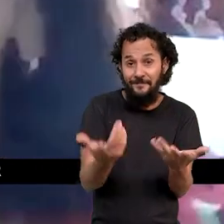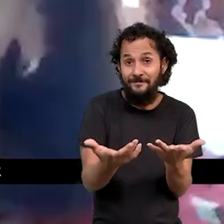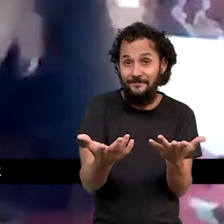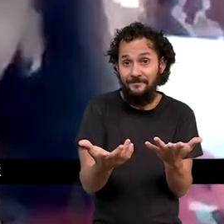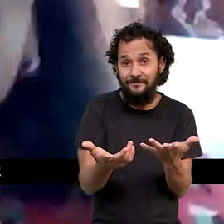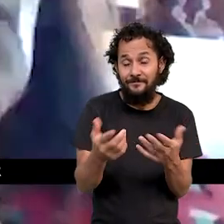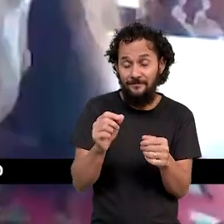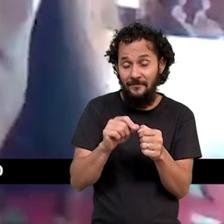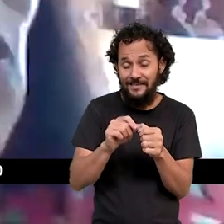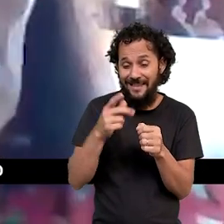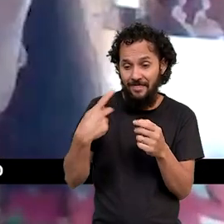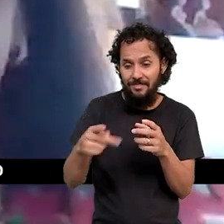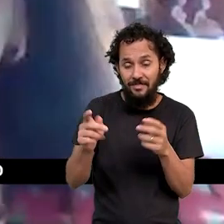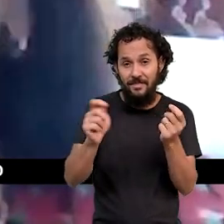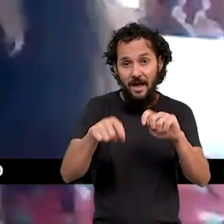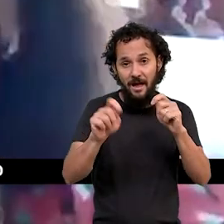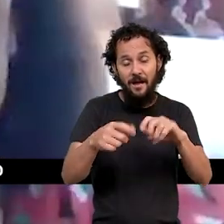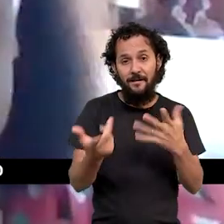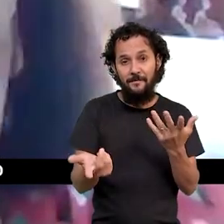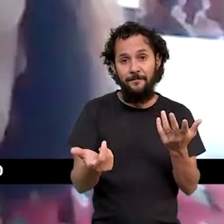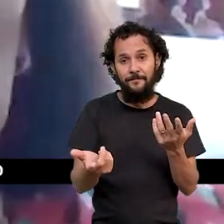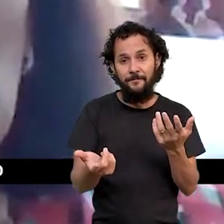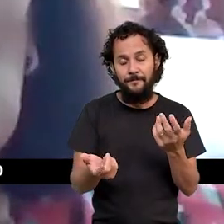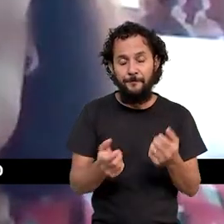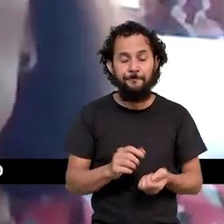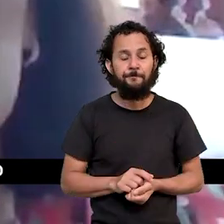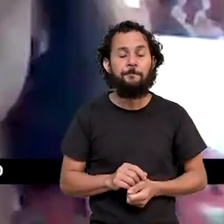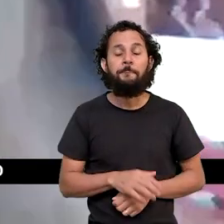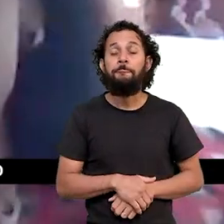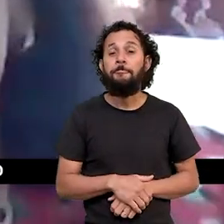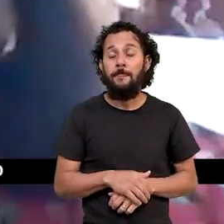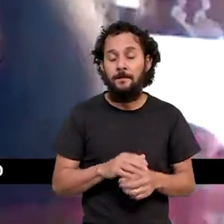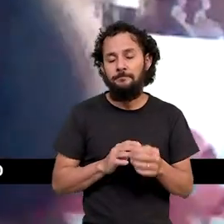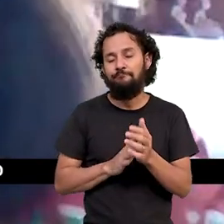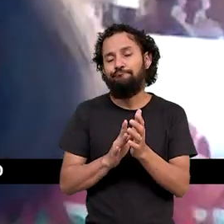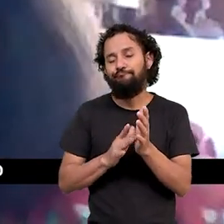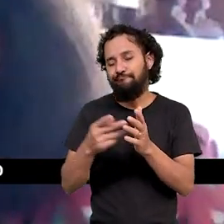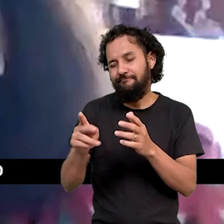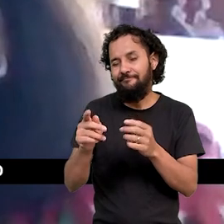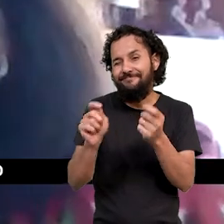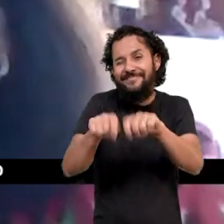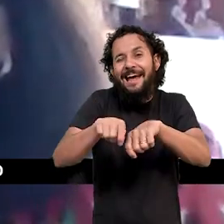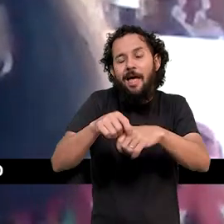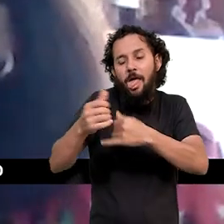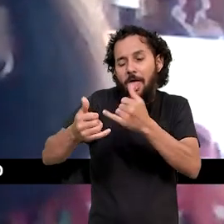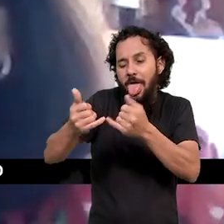e desenvolver a sua imaginação, a sua capacidade de faz de conta. Né? Então,